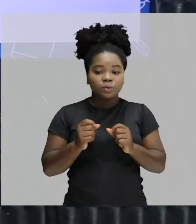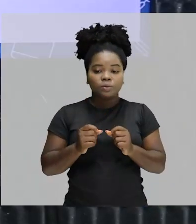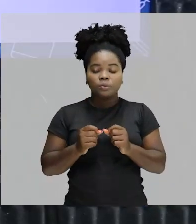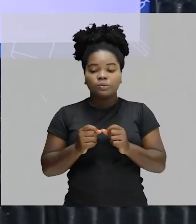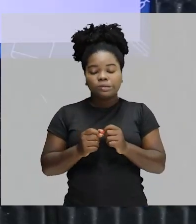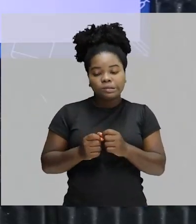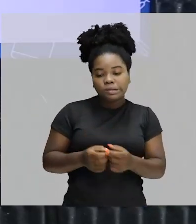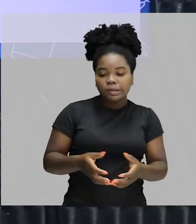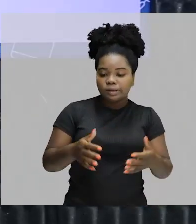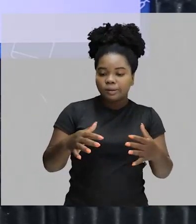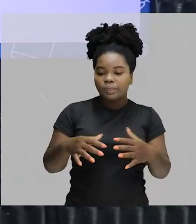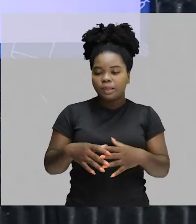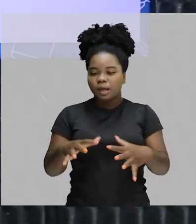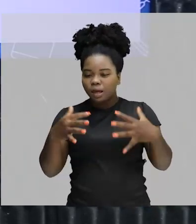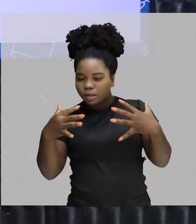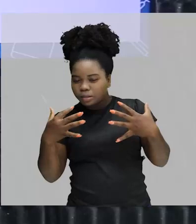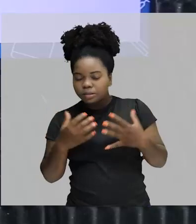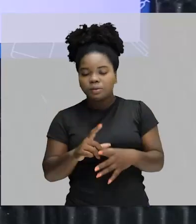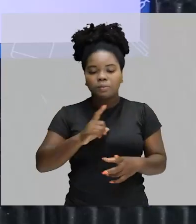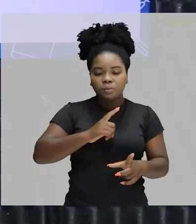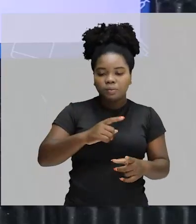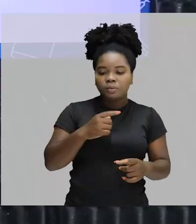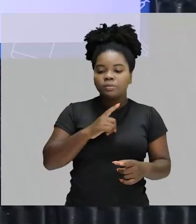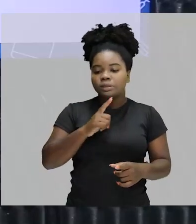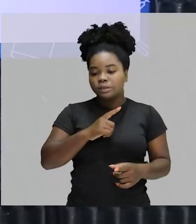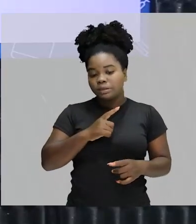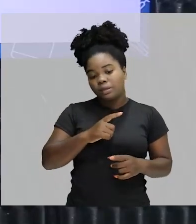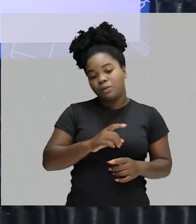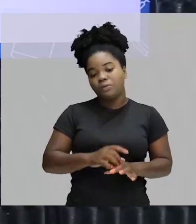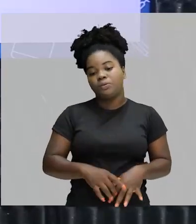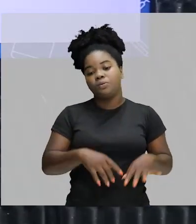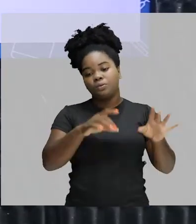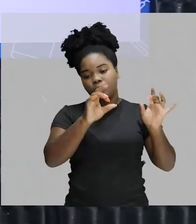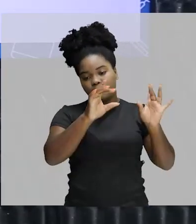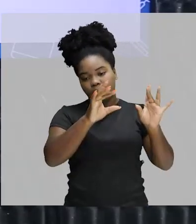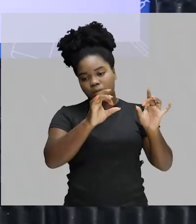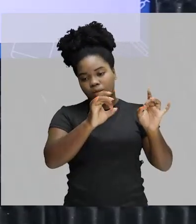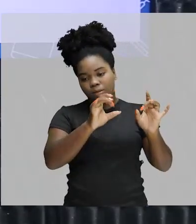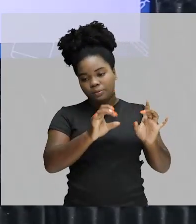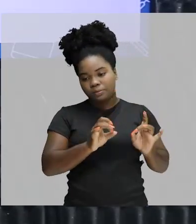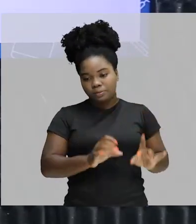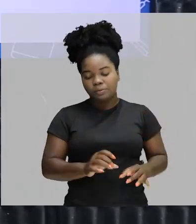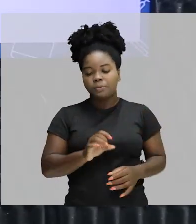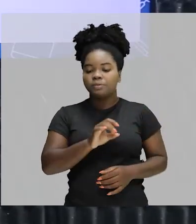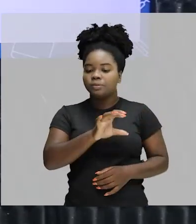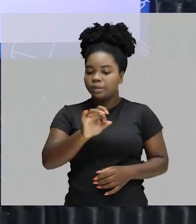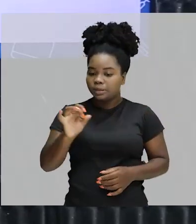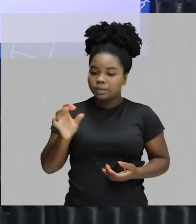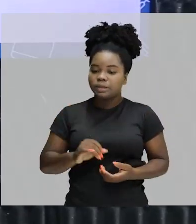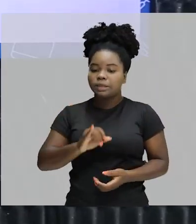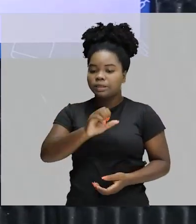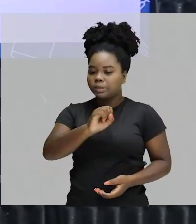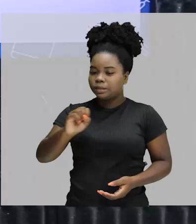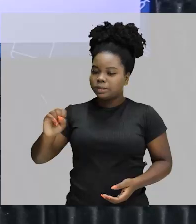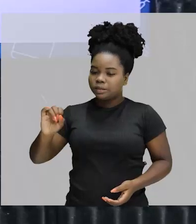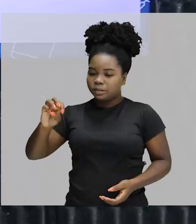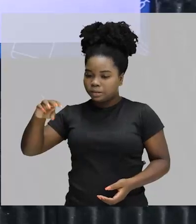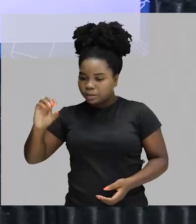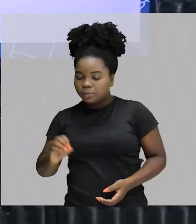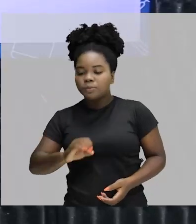porque existem formas específicas para cada formação, né? Como no caso do sufixo íssimo,